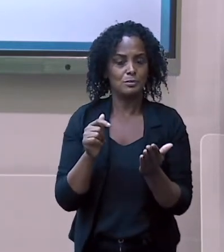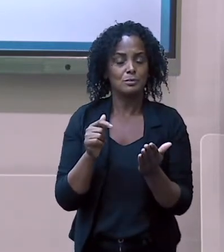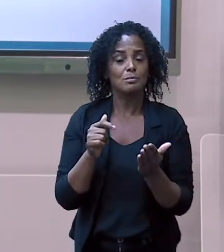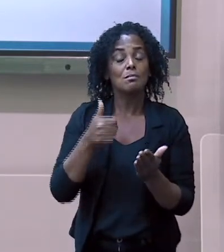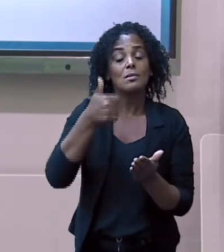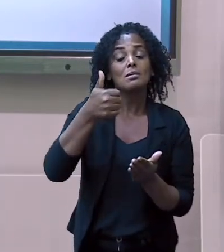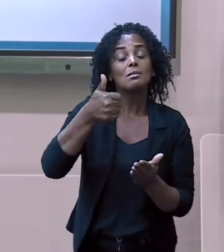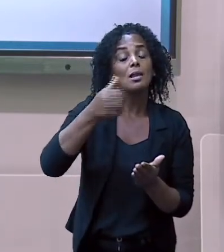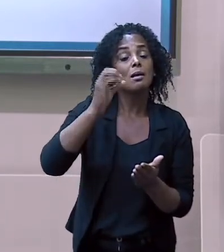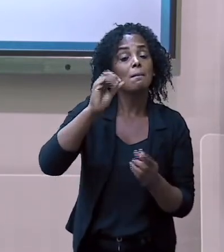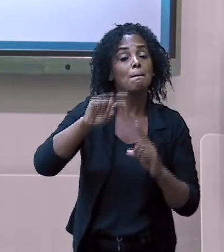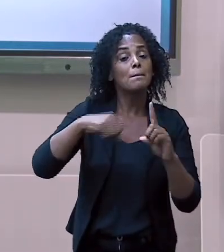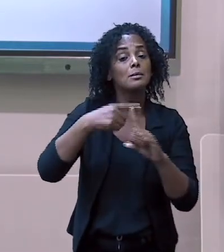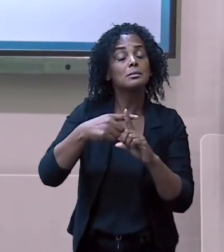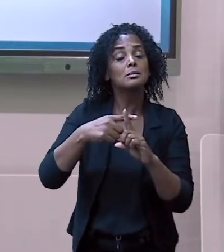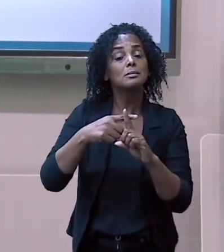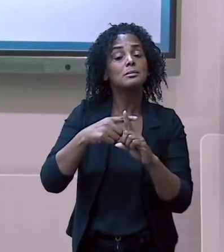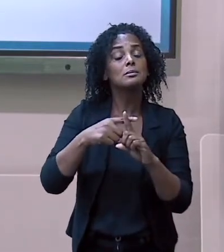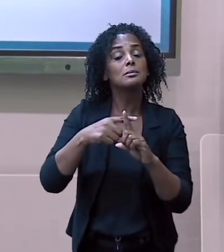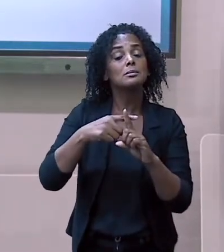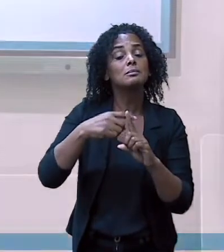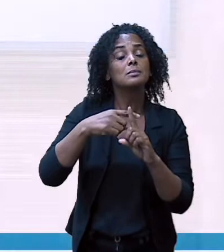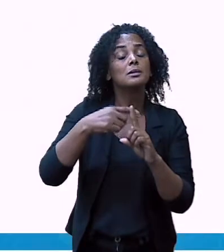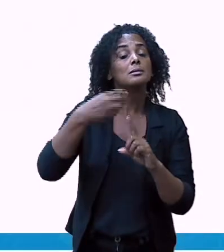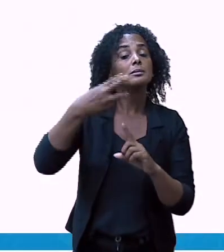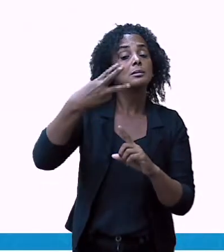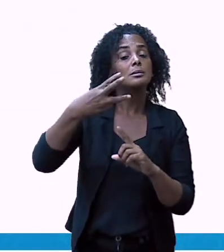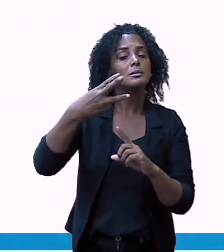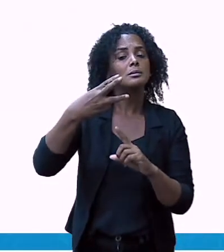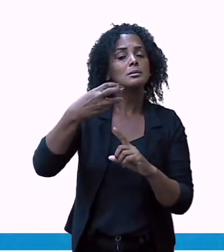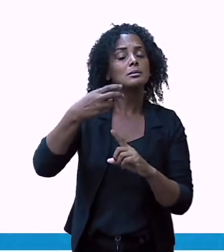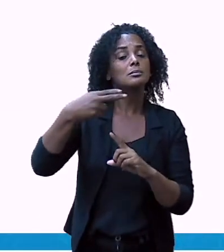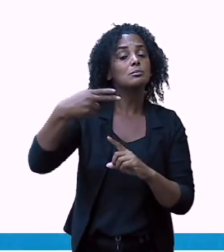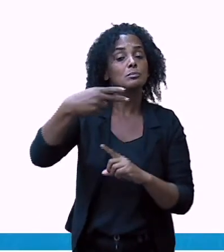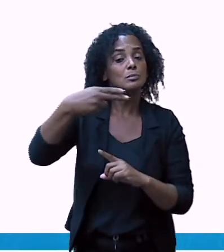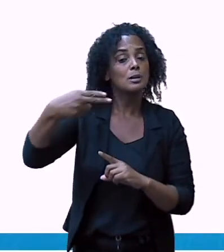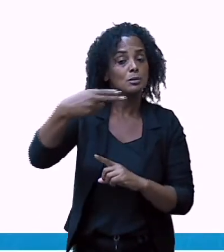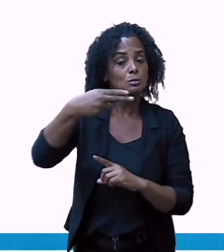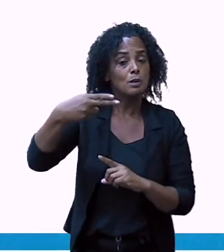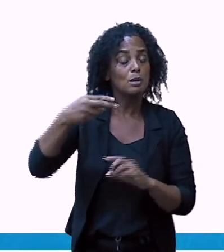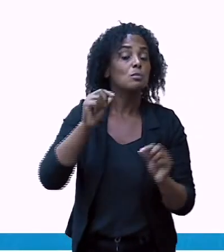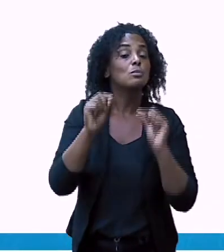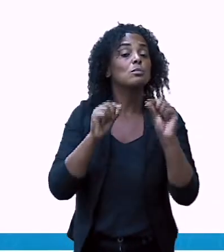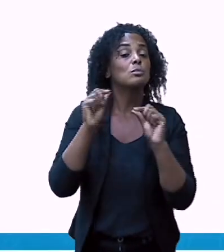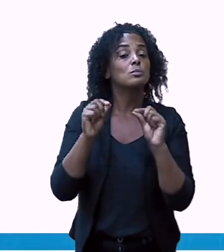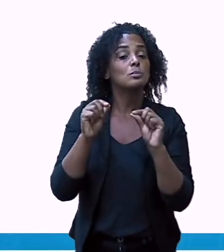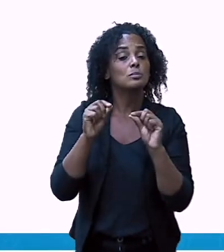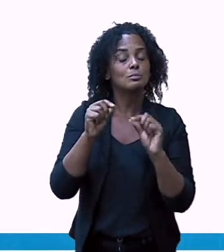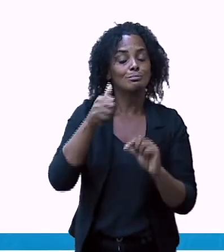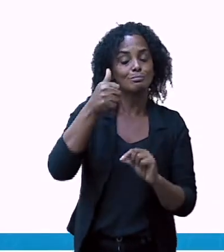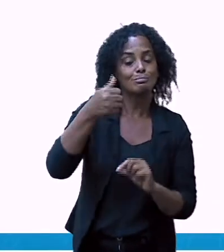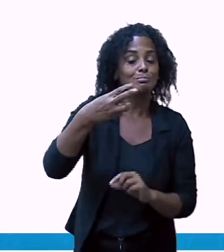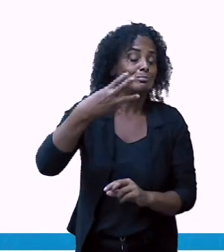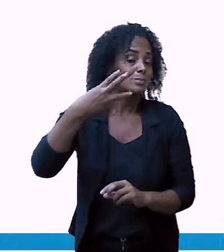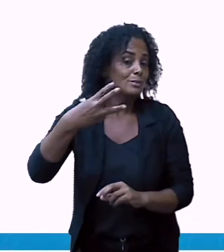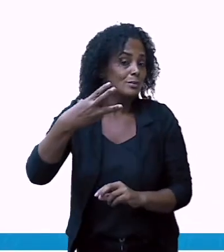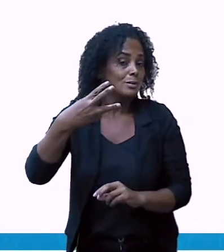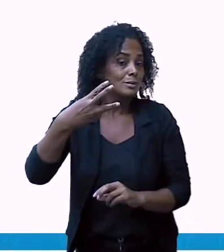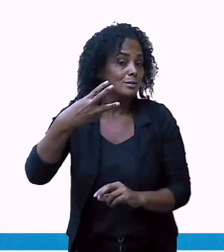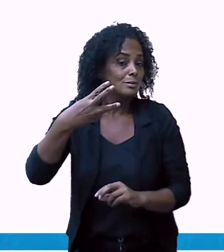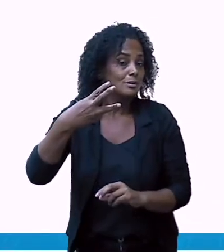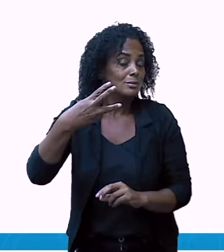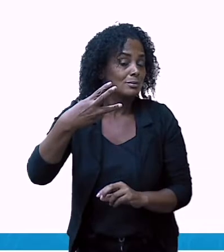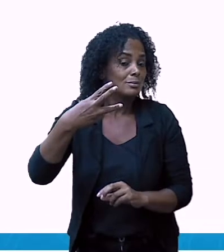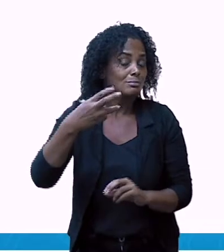10 mais 3, 13. O que eu tenho que fazer agora? Eu vou continuar a minha expressão numérica. Ela